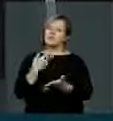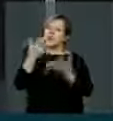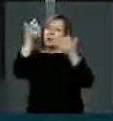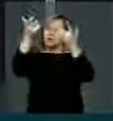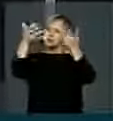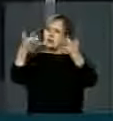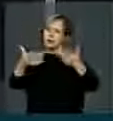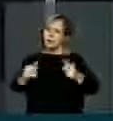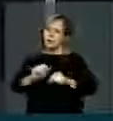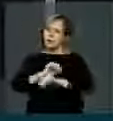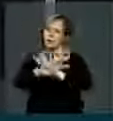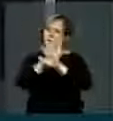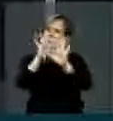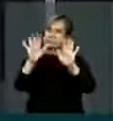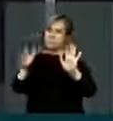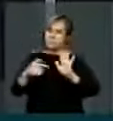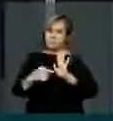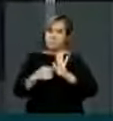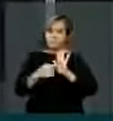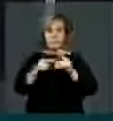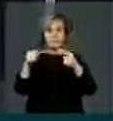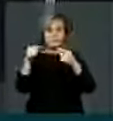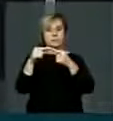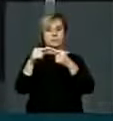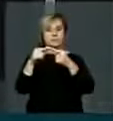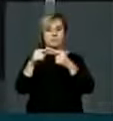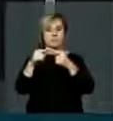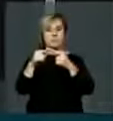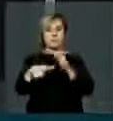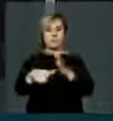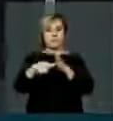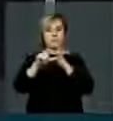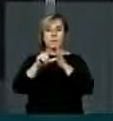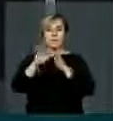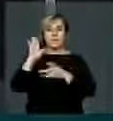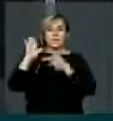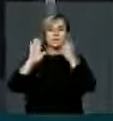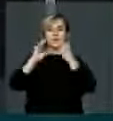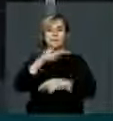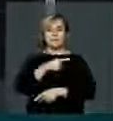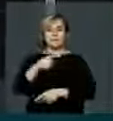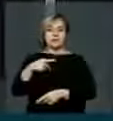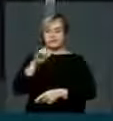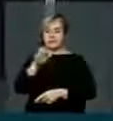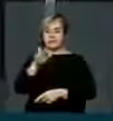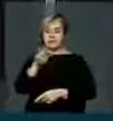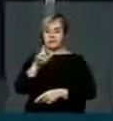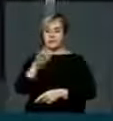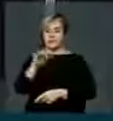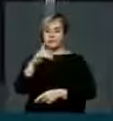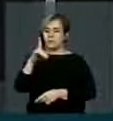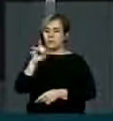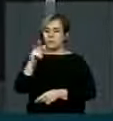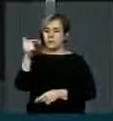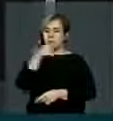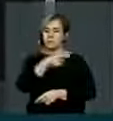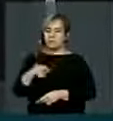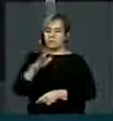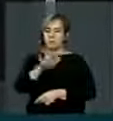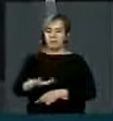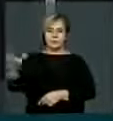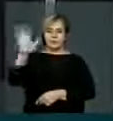é esclarecer em relação a pré-candidatura do pastor Everaldo Pereira que é o vice-presidente o vice-presidente Nacional